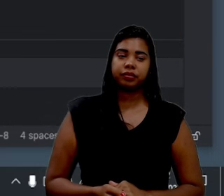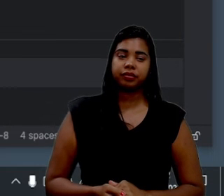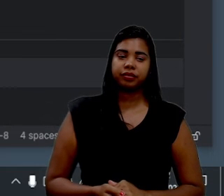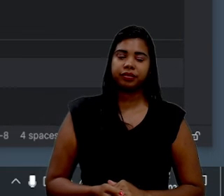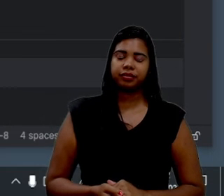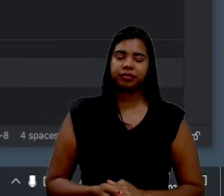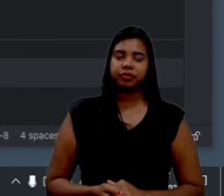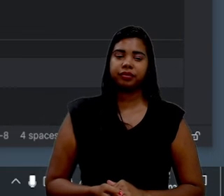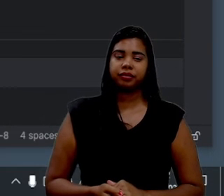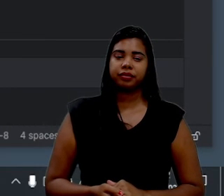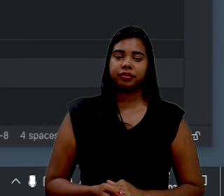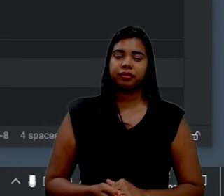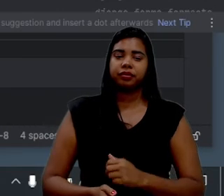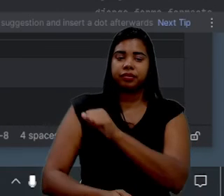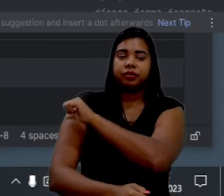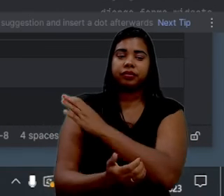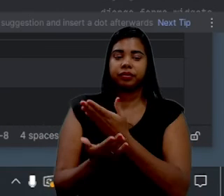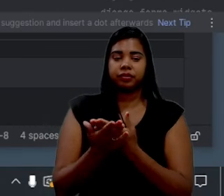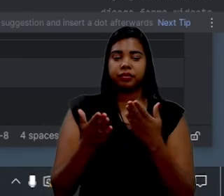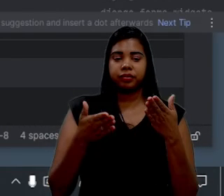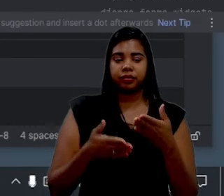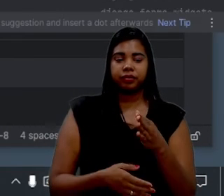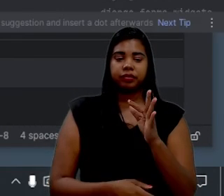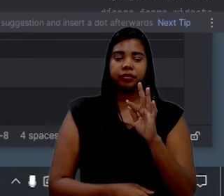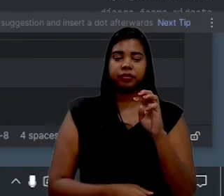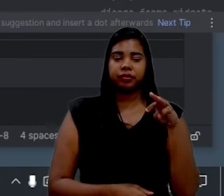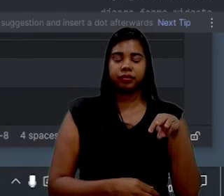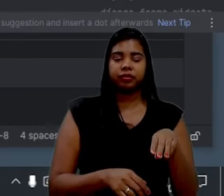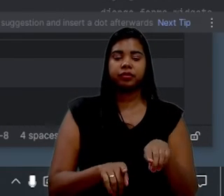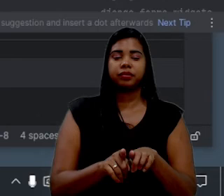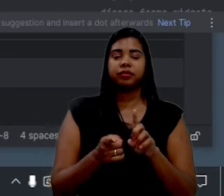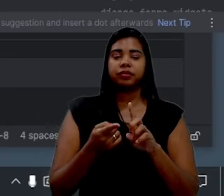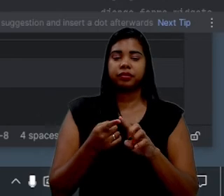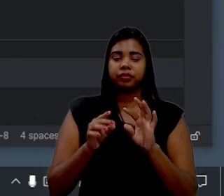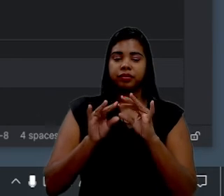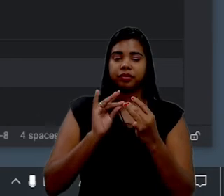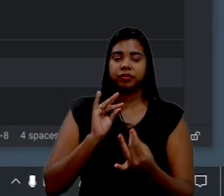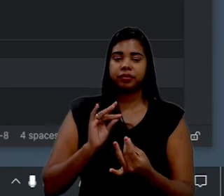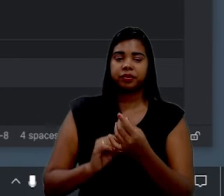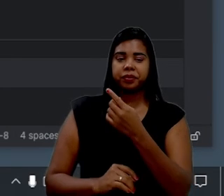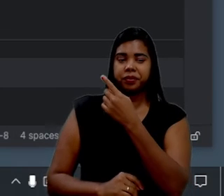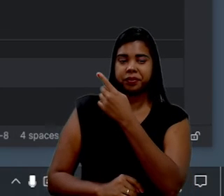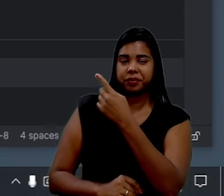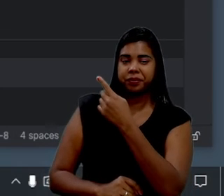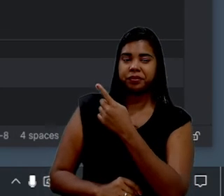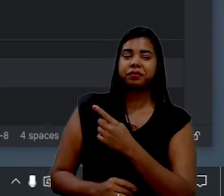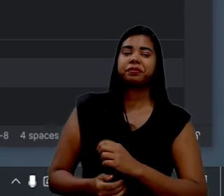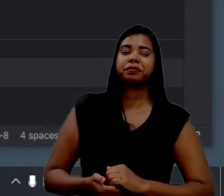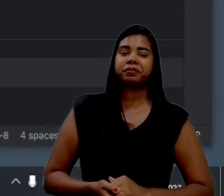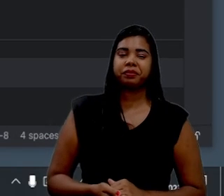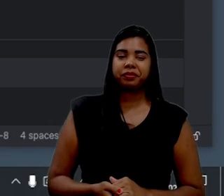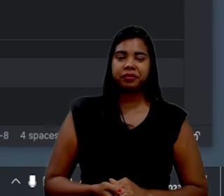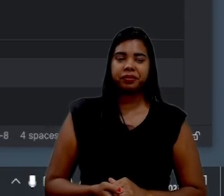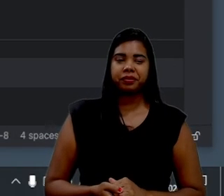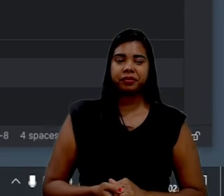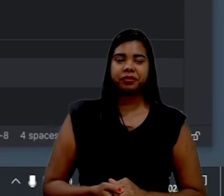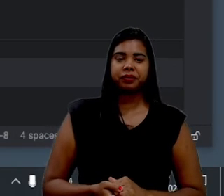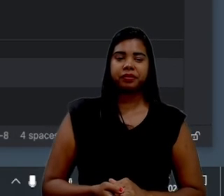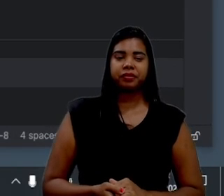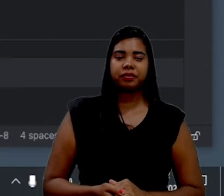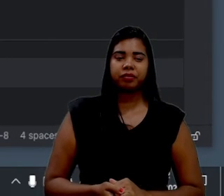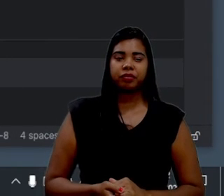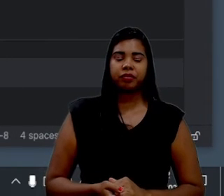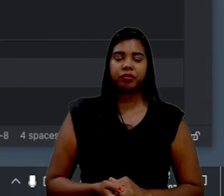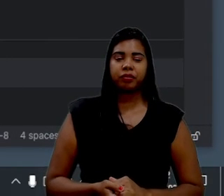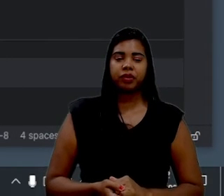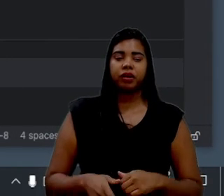A classe estudante form, então a classe, né, de formulário, é forms.modelForm, esse é um padrão,